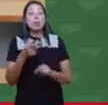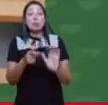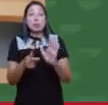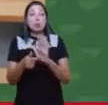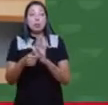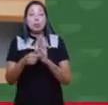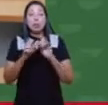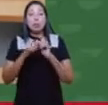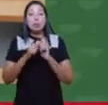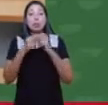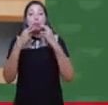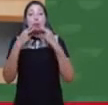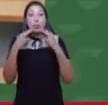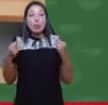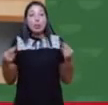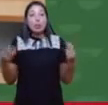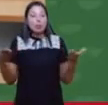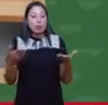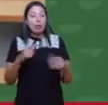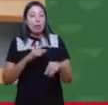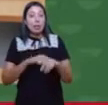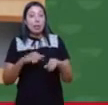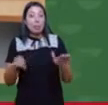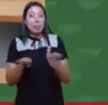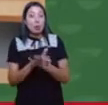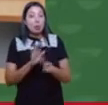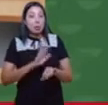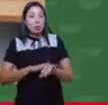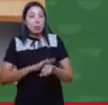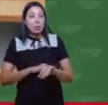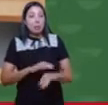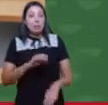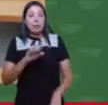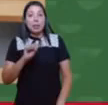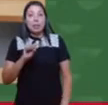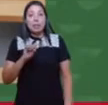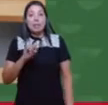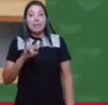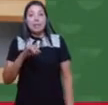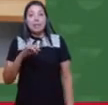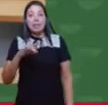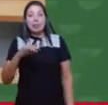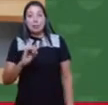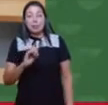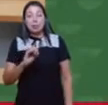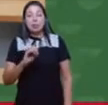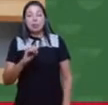trazer uma notícia que eu recebi há pouco, que o Sintrajuf, que é o